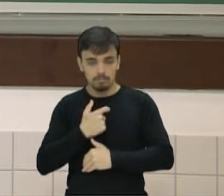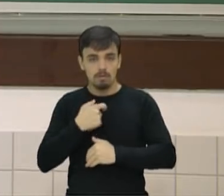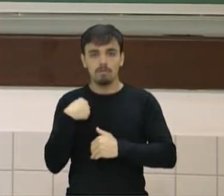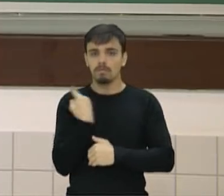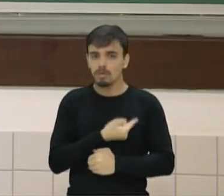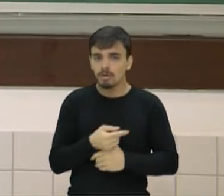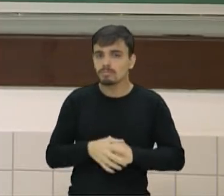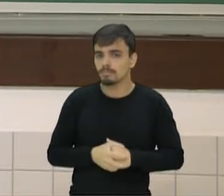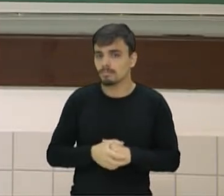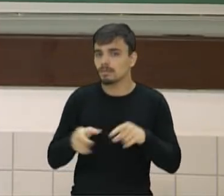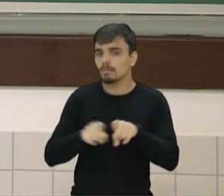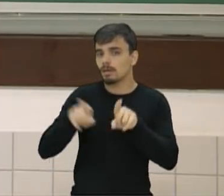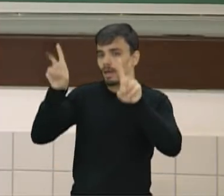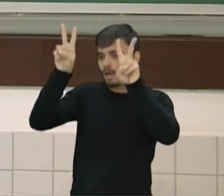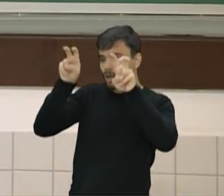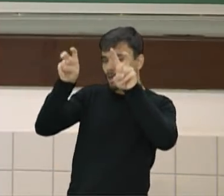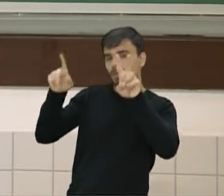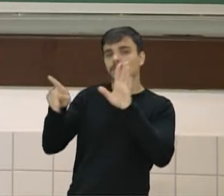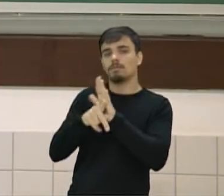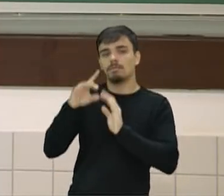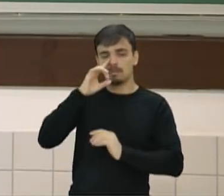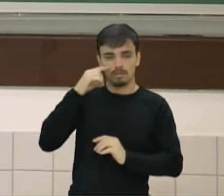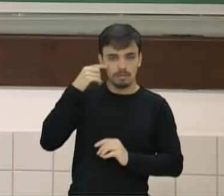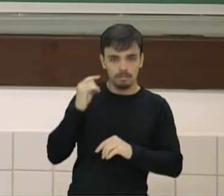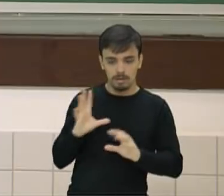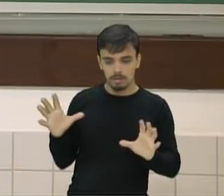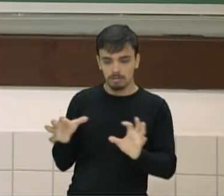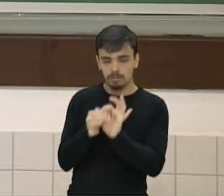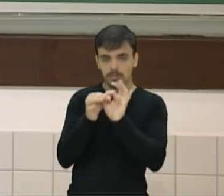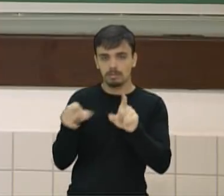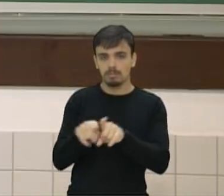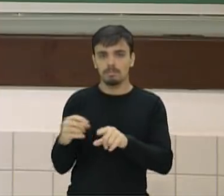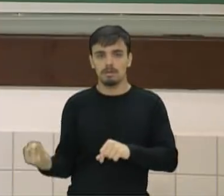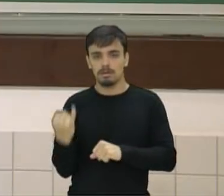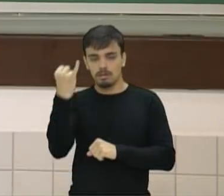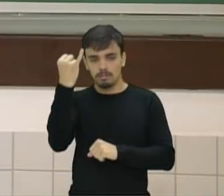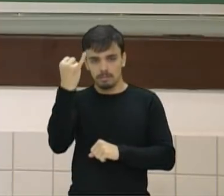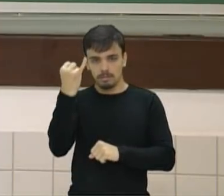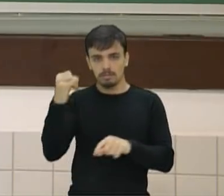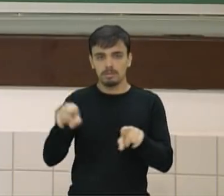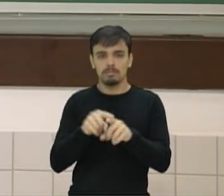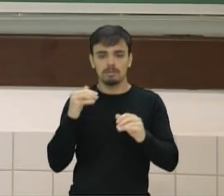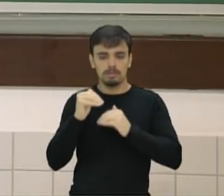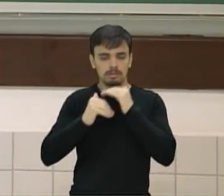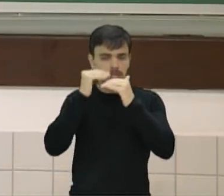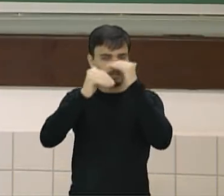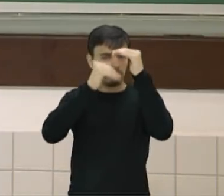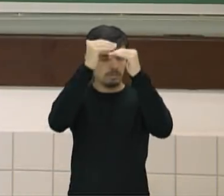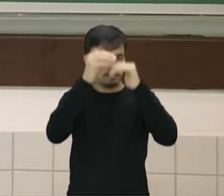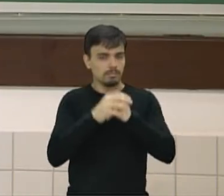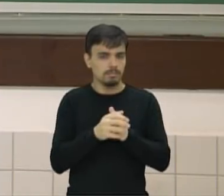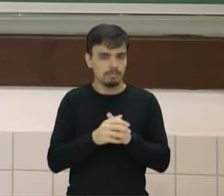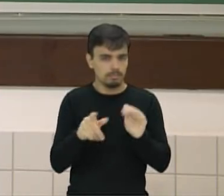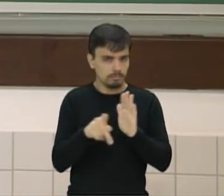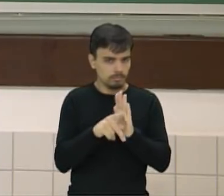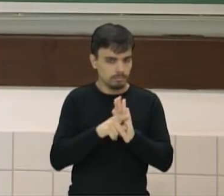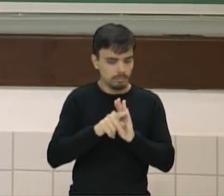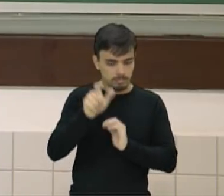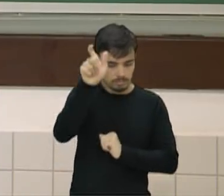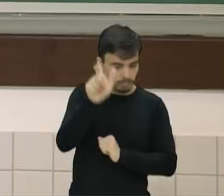ser um tema que o Durkheim vai abordar, a importância do trabalho para o desenvolvimento do